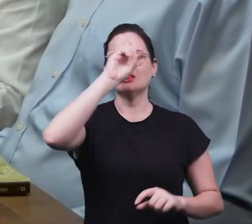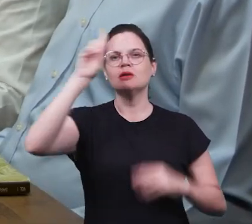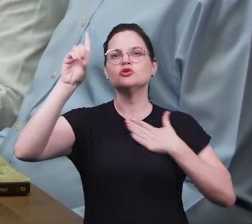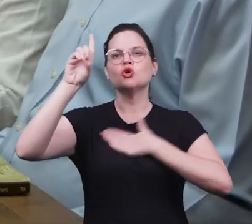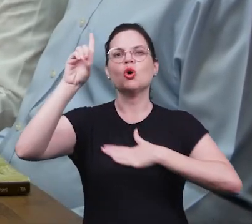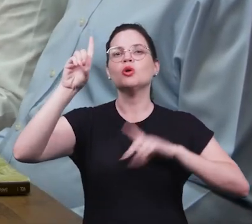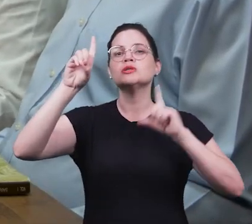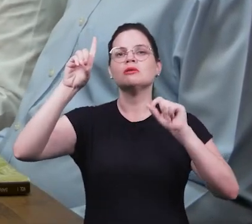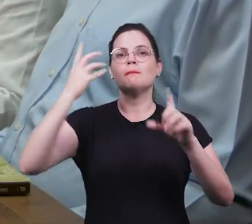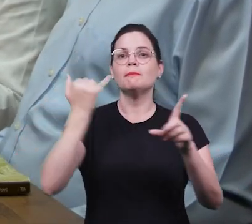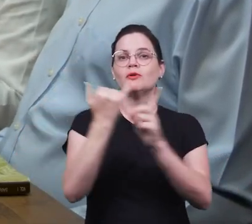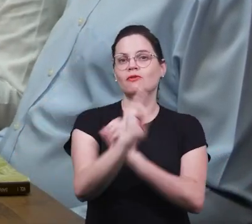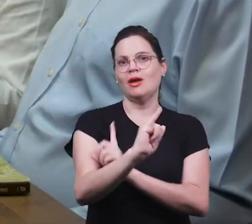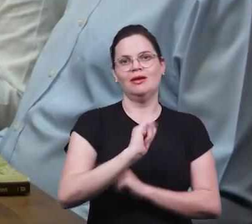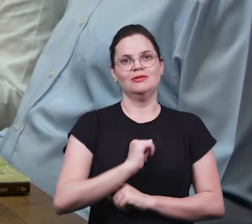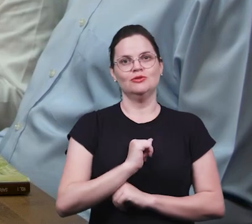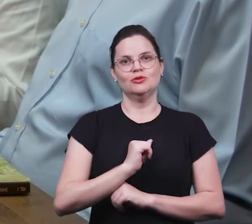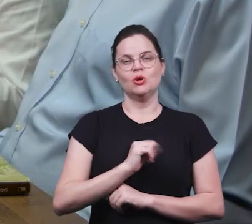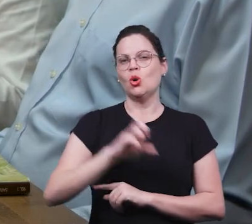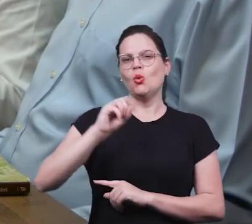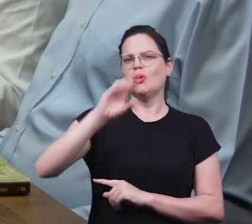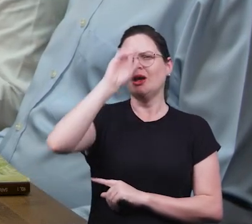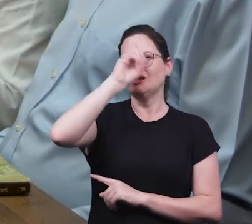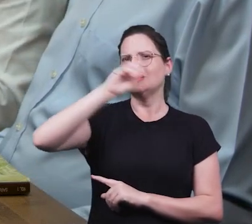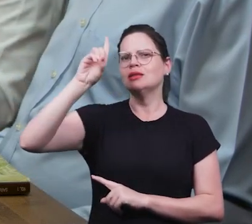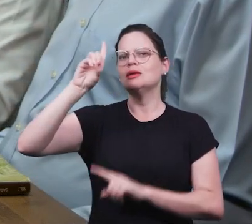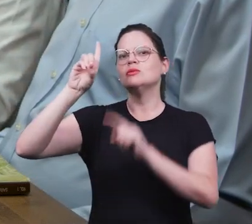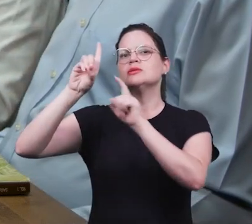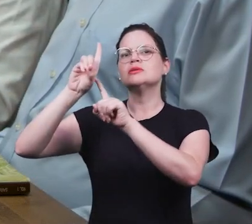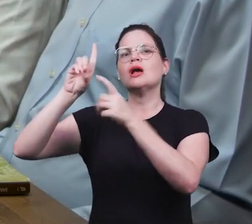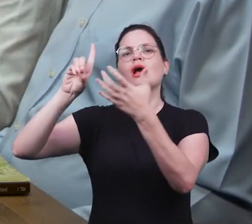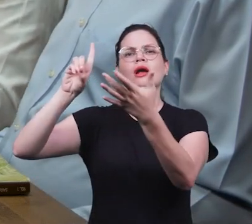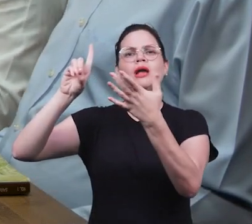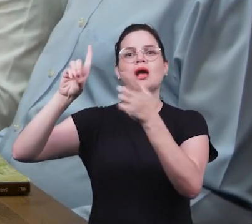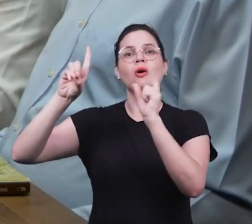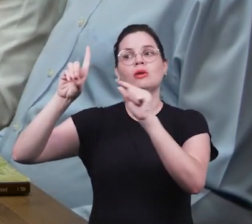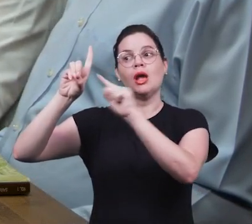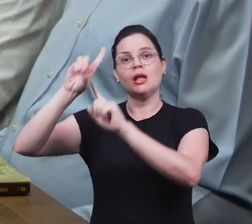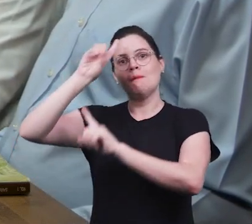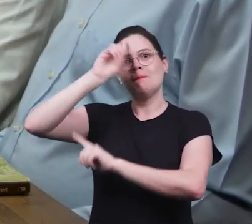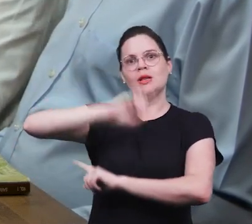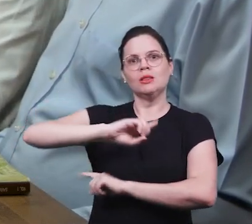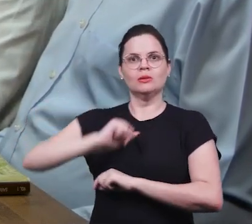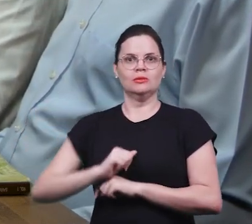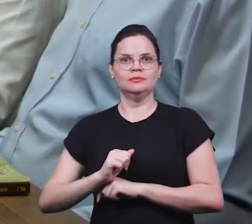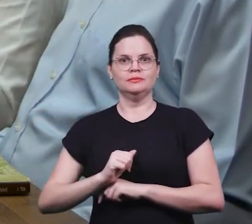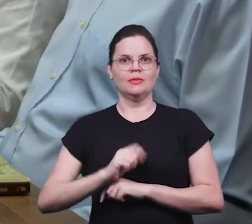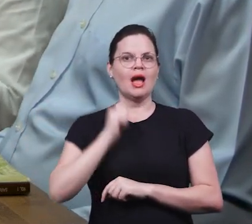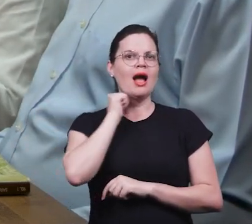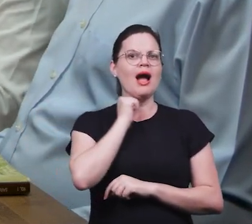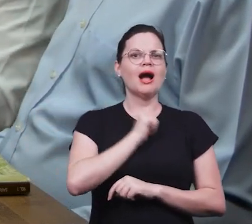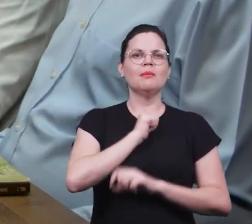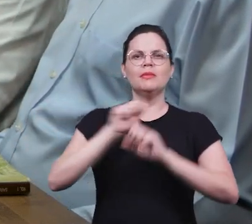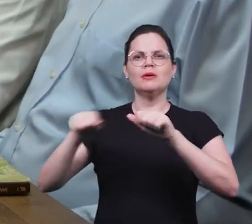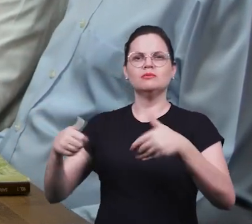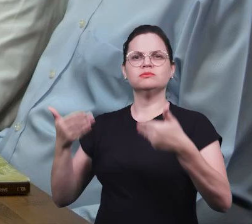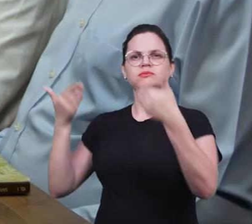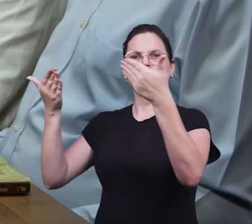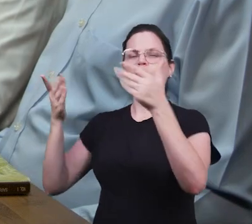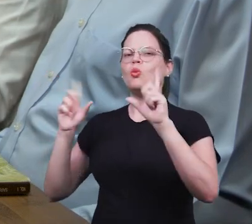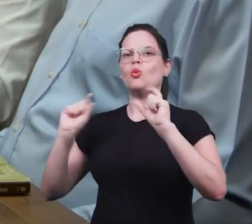profético. Aquilo que Deus estabeleceu. O que Abel ofereceu? O que Deus estabeleceu. Quando os pais